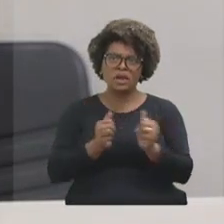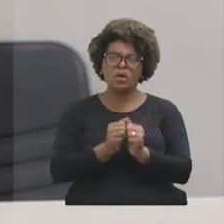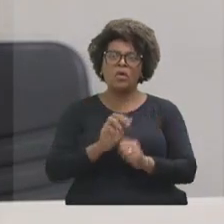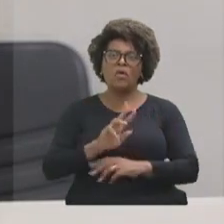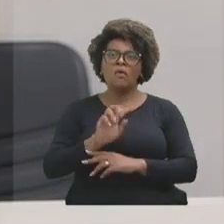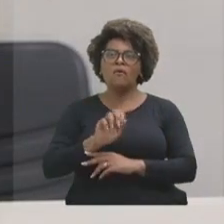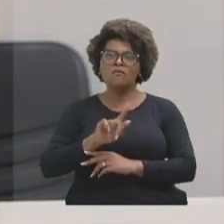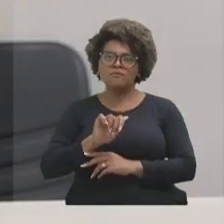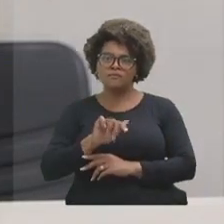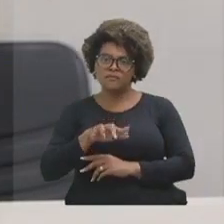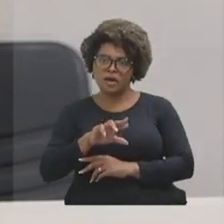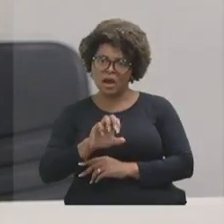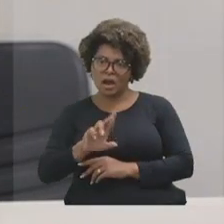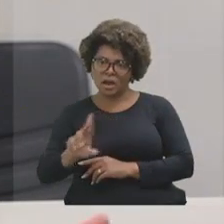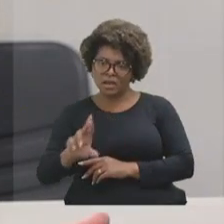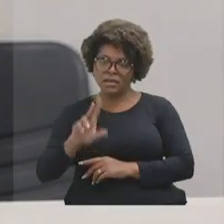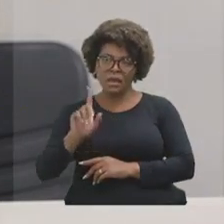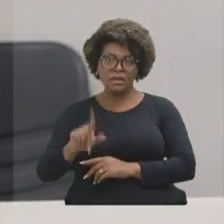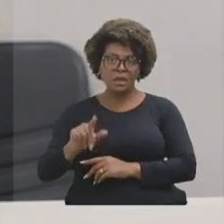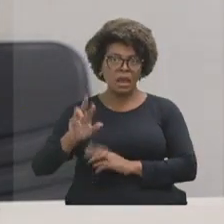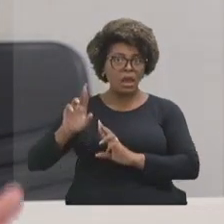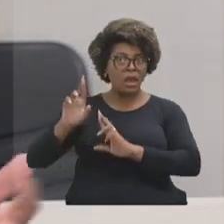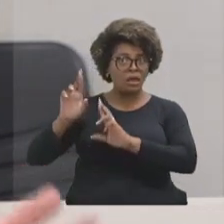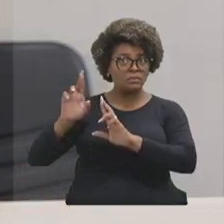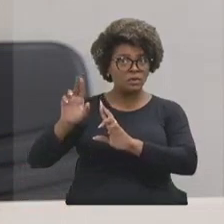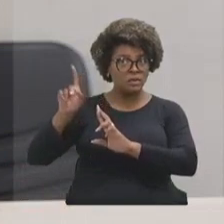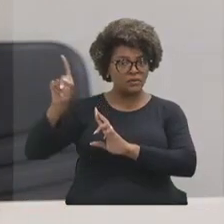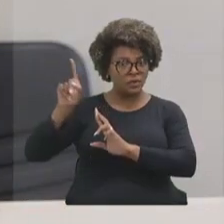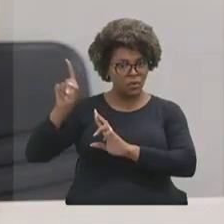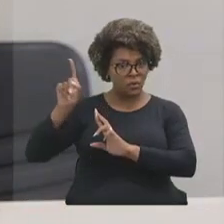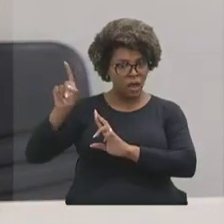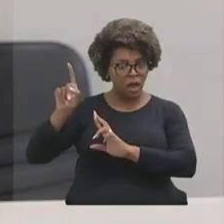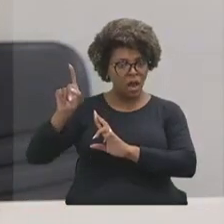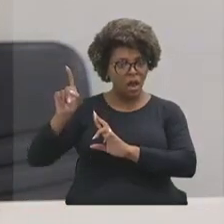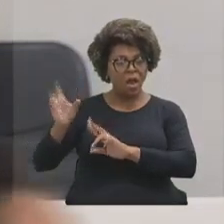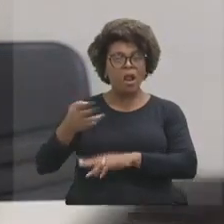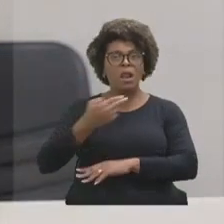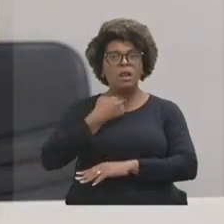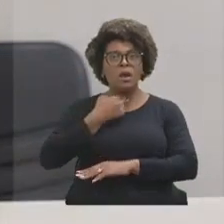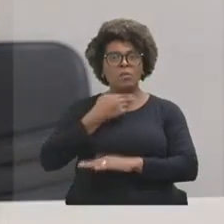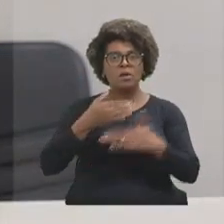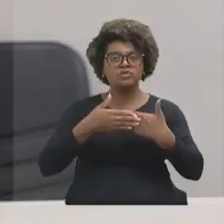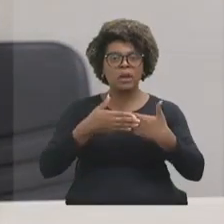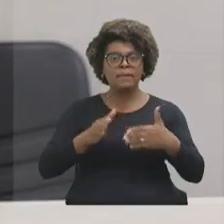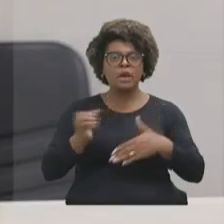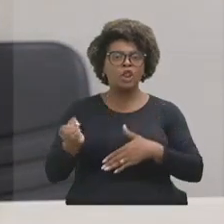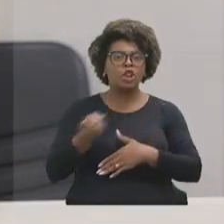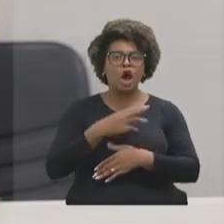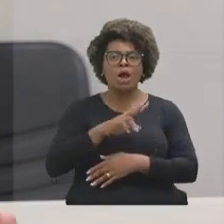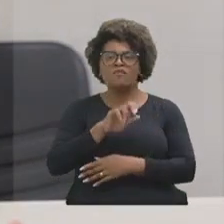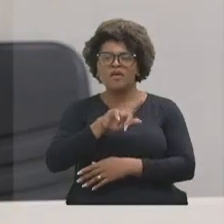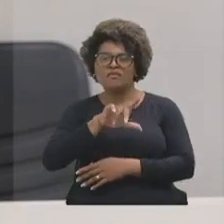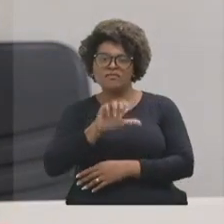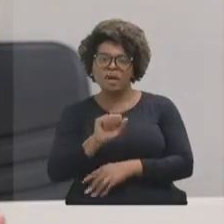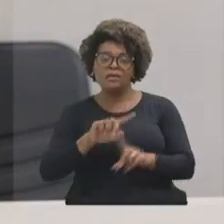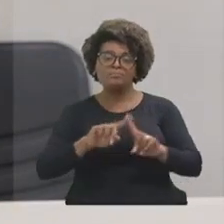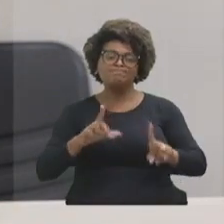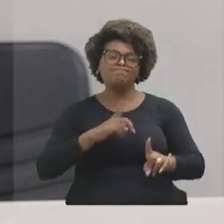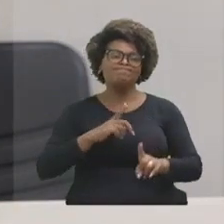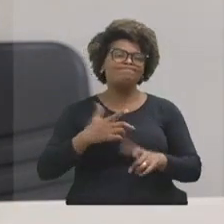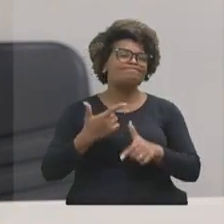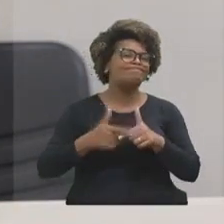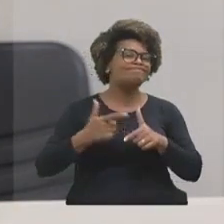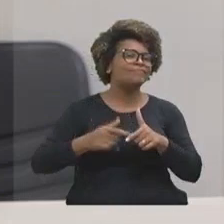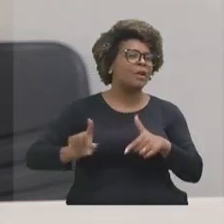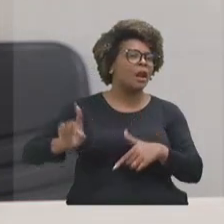o problema do Hospital Universitário Pereira rrf eles não podem criar novas vagas mas é um problema que o norte de Minas pela sazonalidade